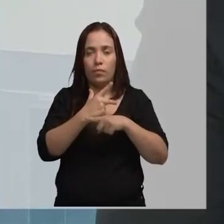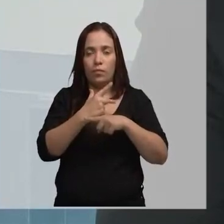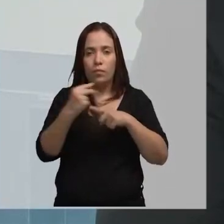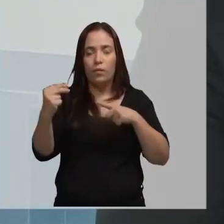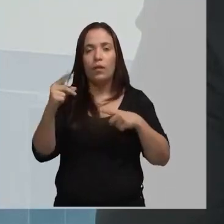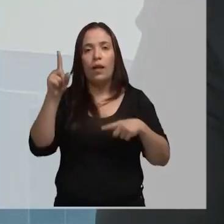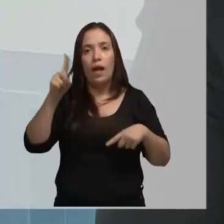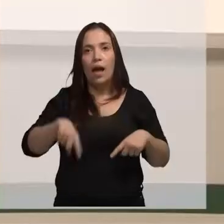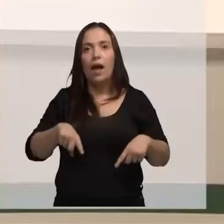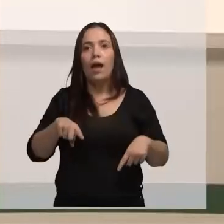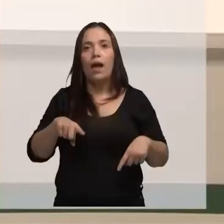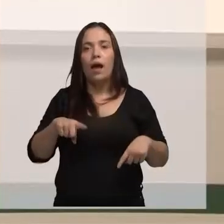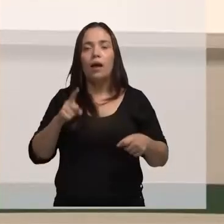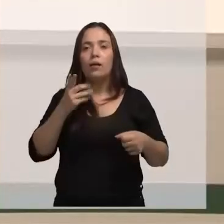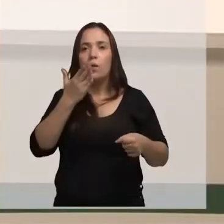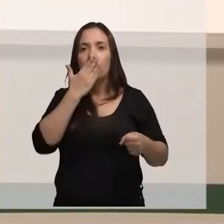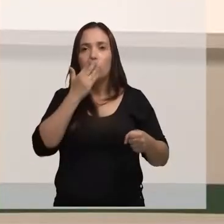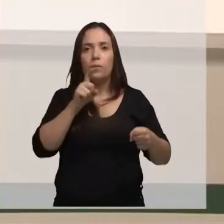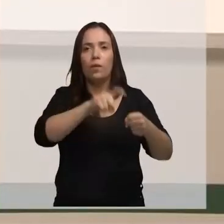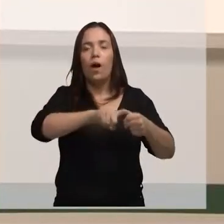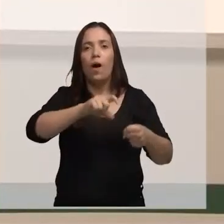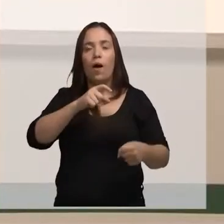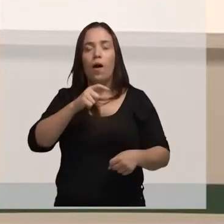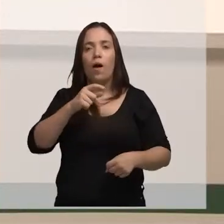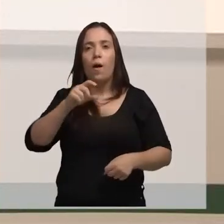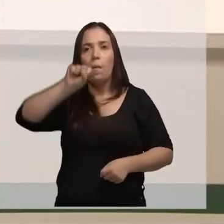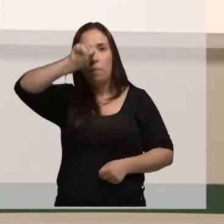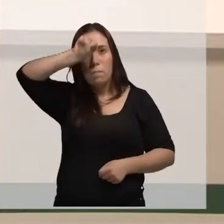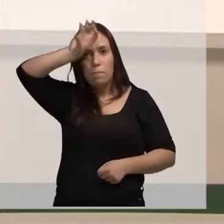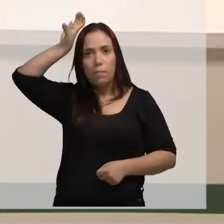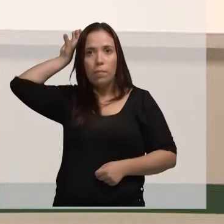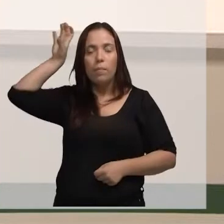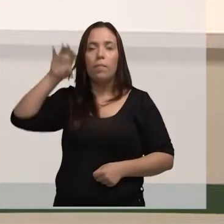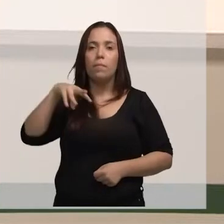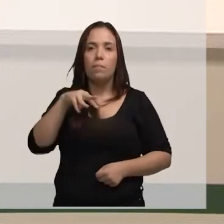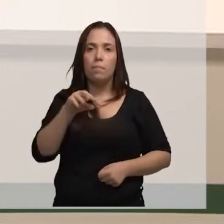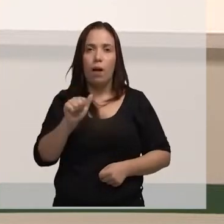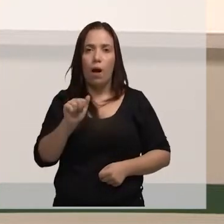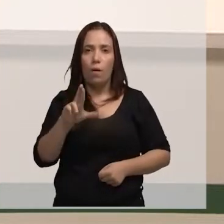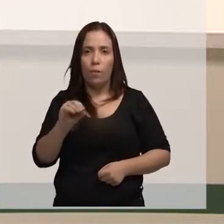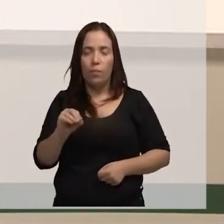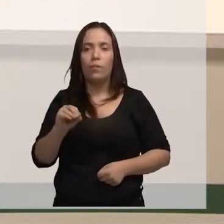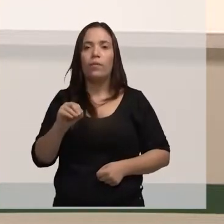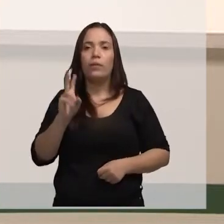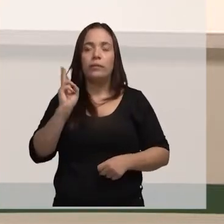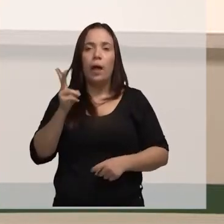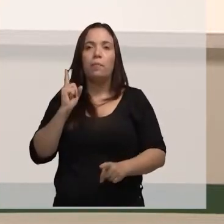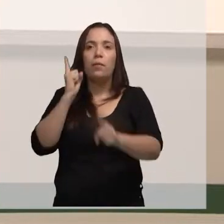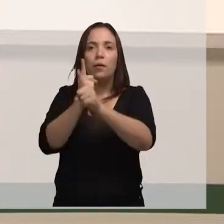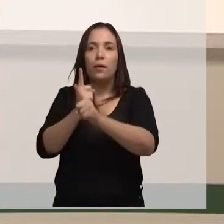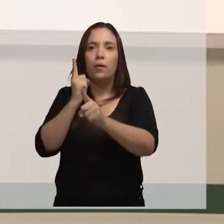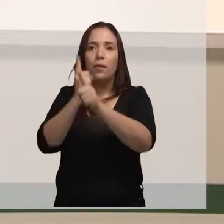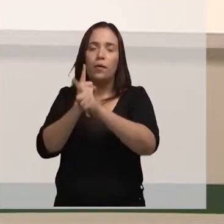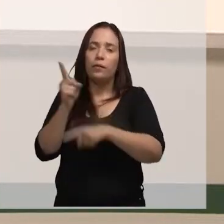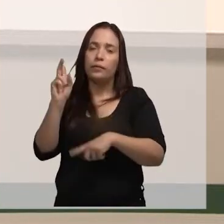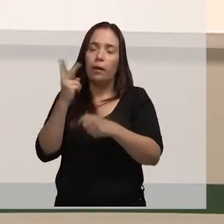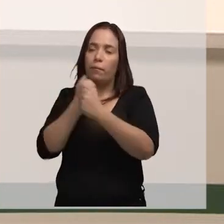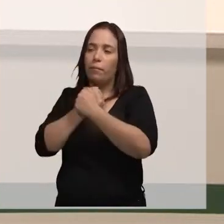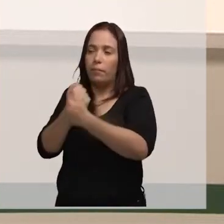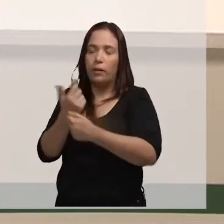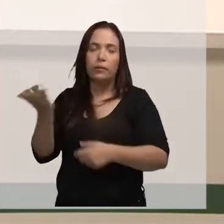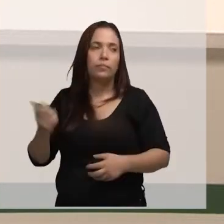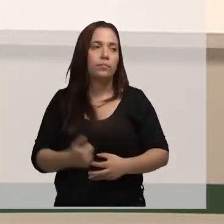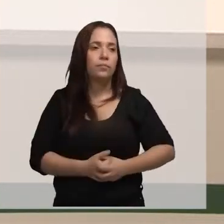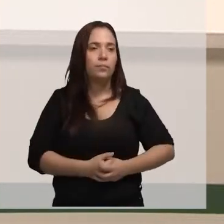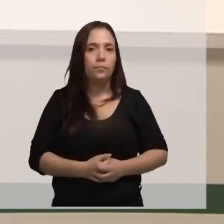que era governista, que é o nosso que era o Mauro Filho. Querido amigo Mauro Filho, que sempre, toda vez que se encontra comigo, manda um abraço para você. Então, para você